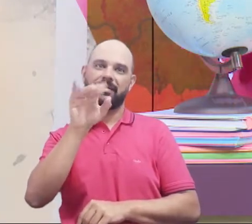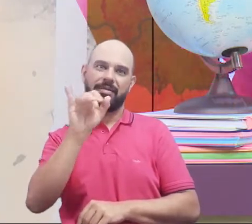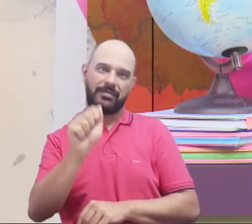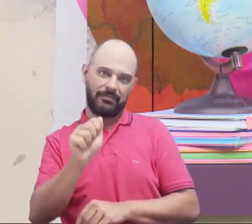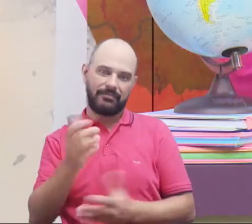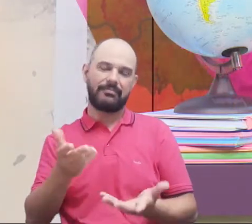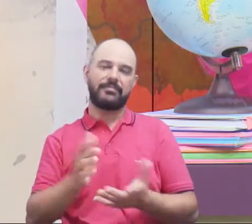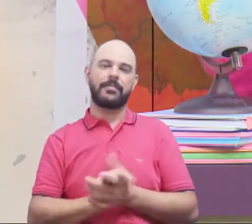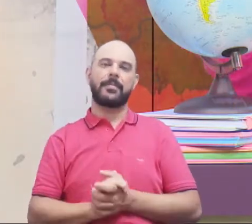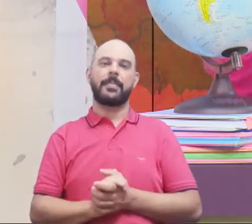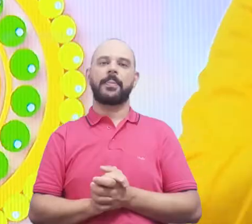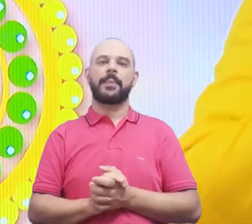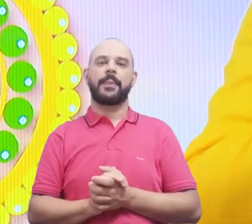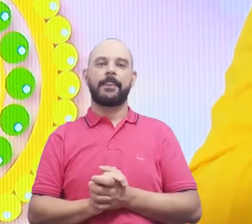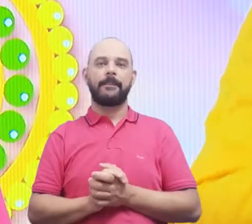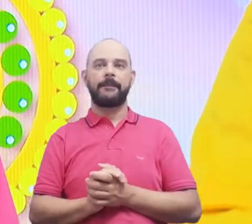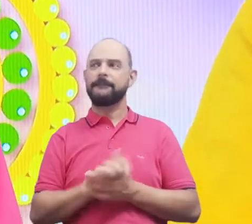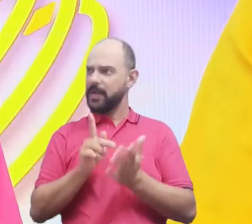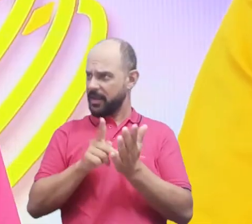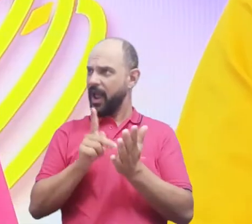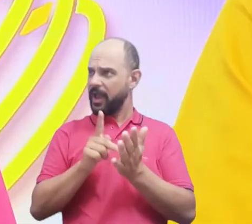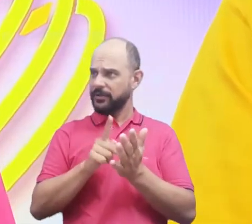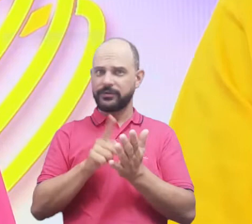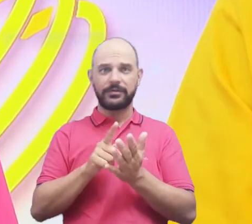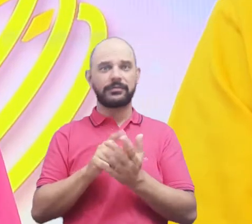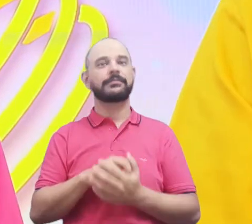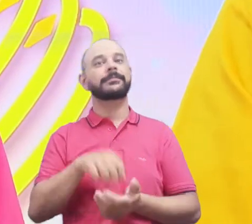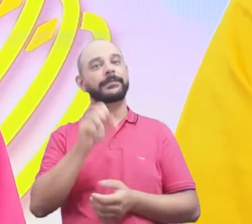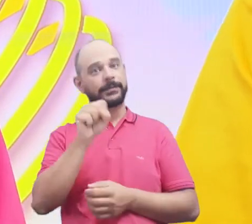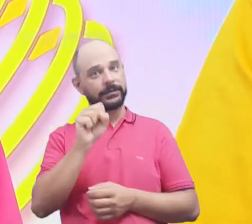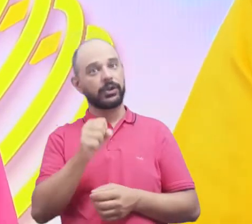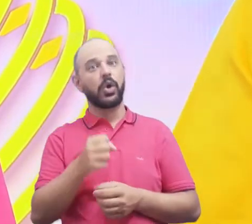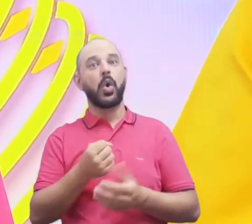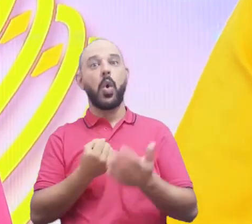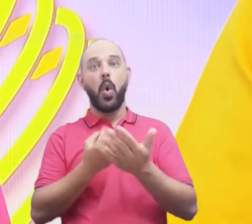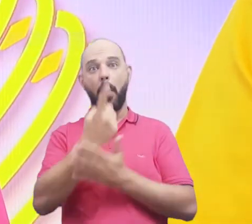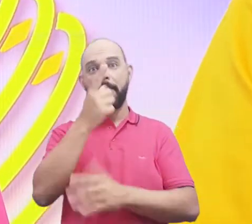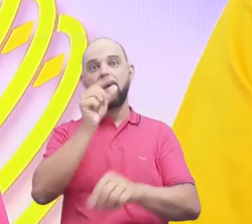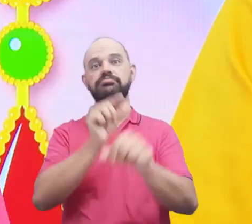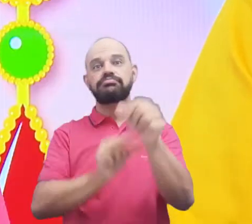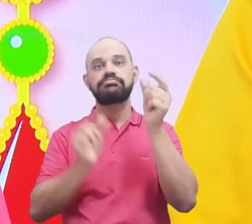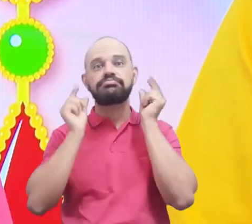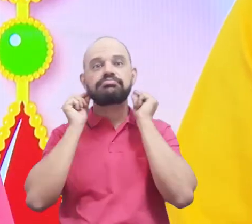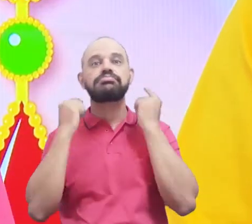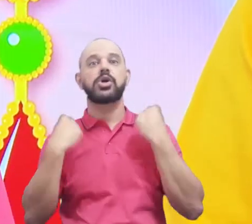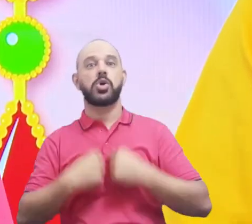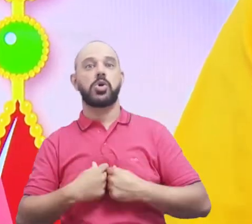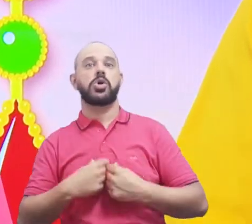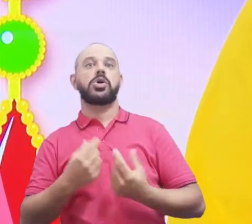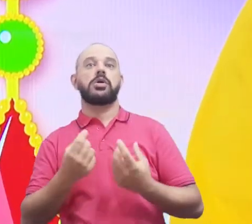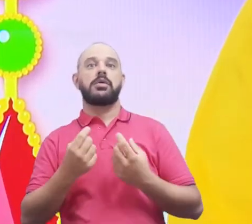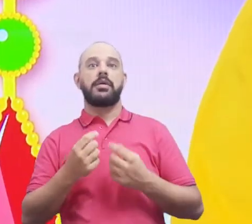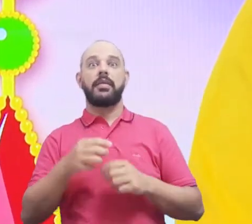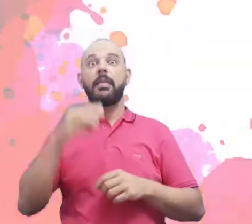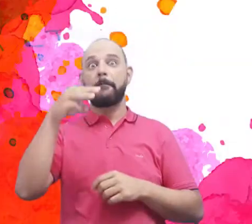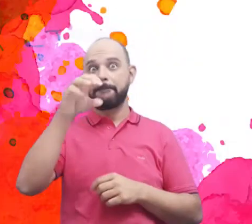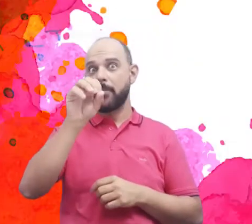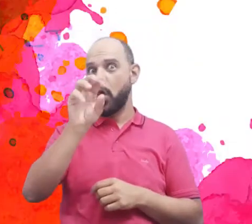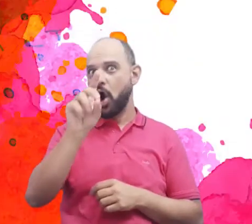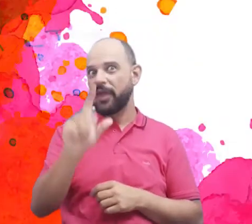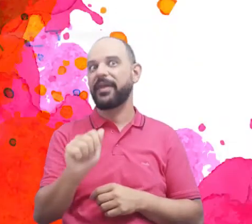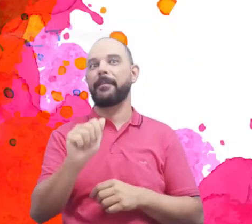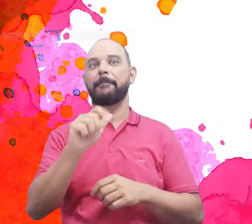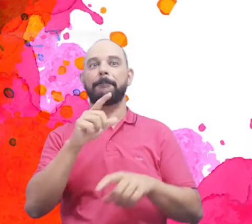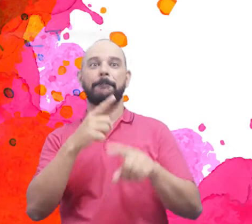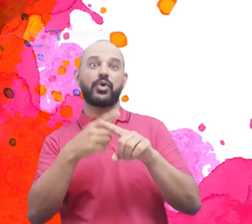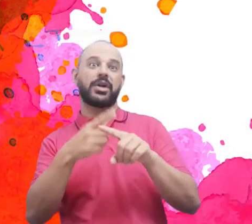em qual situação? Para comprarem acessórios que estão no ápice da moda, já que muitas dessas